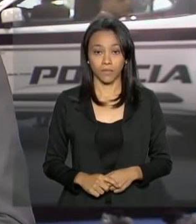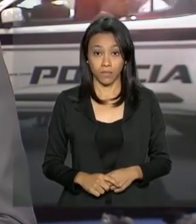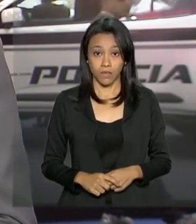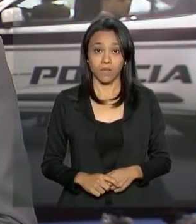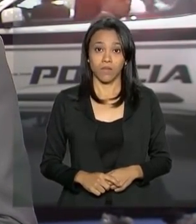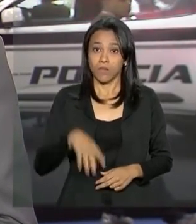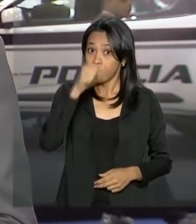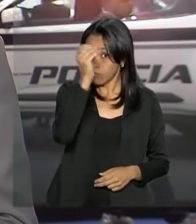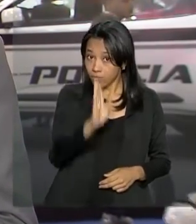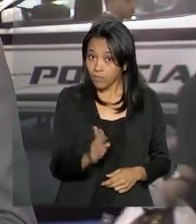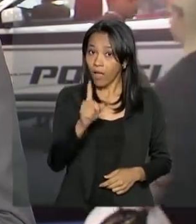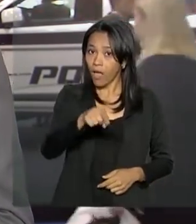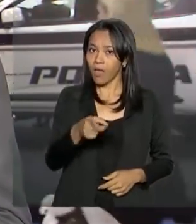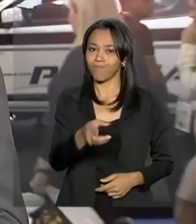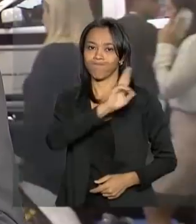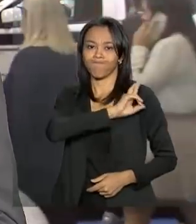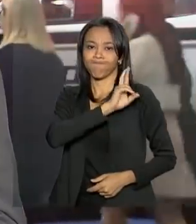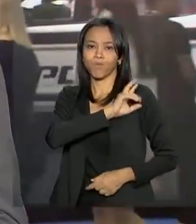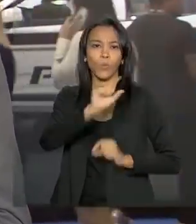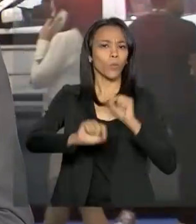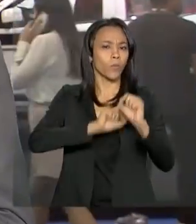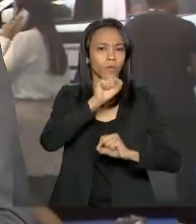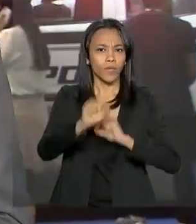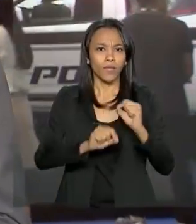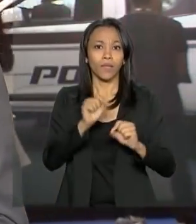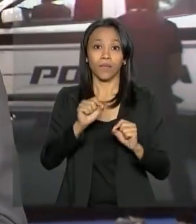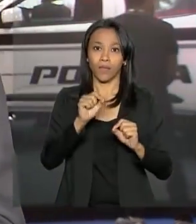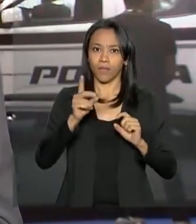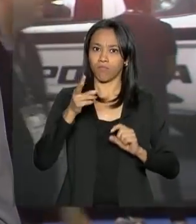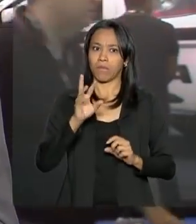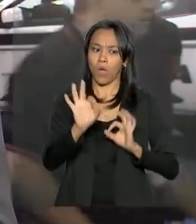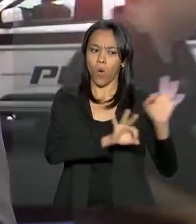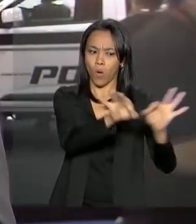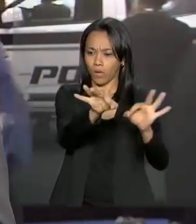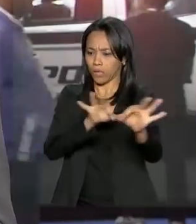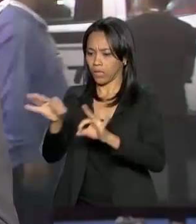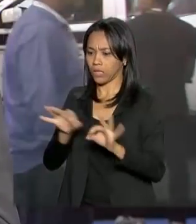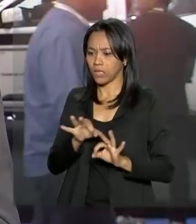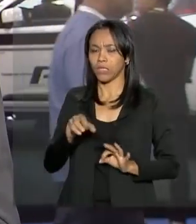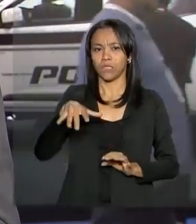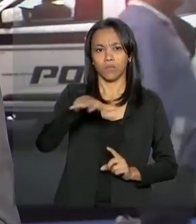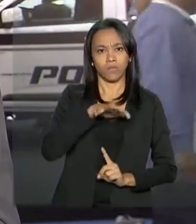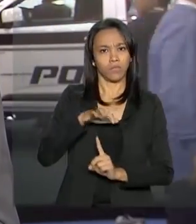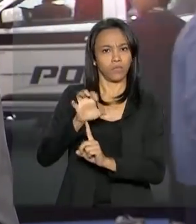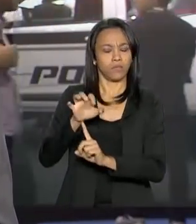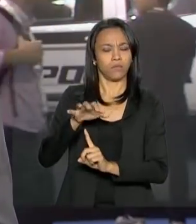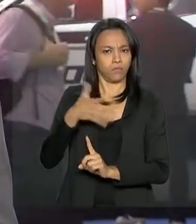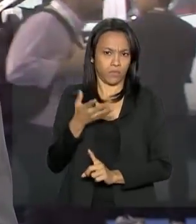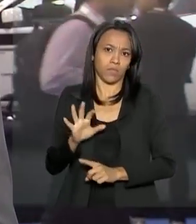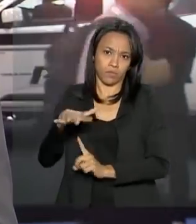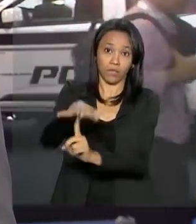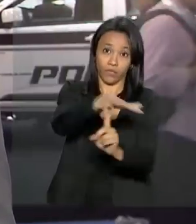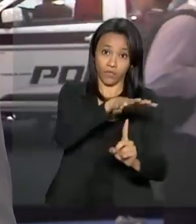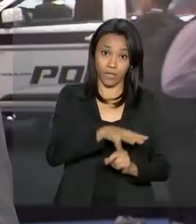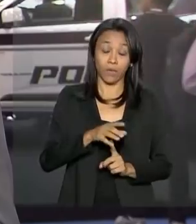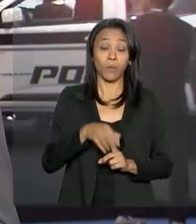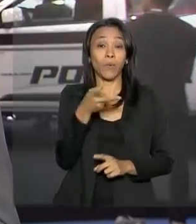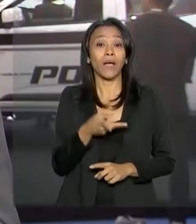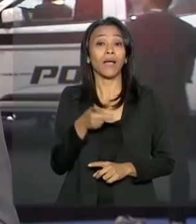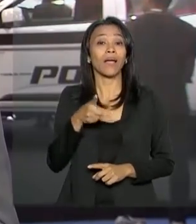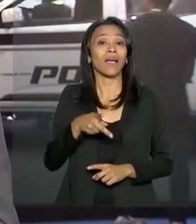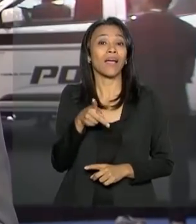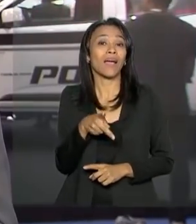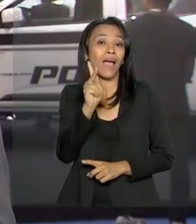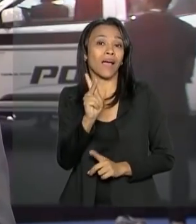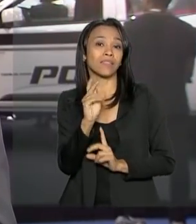O Brasil é responsável por uma das maiores atrações aqui da Feira de Defesa e Segurança, a aeronave KC-390, o